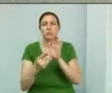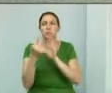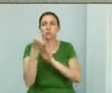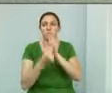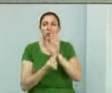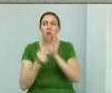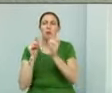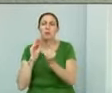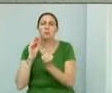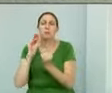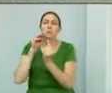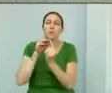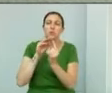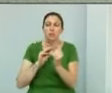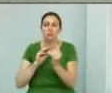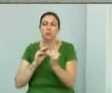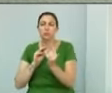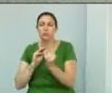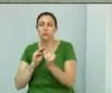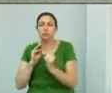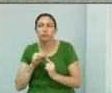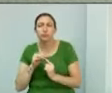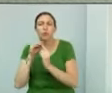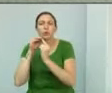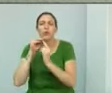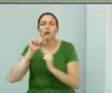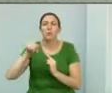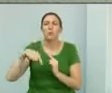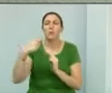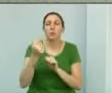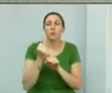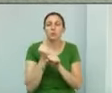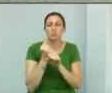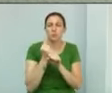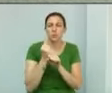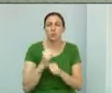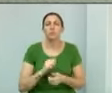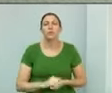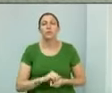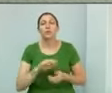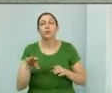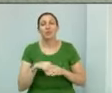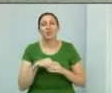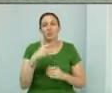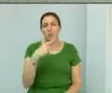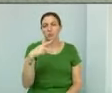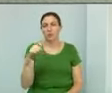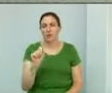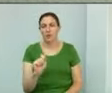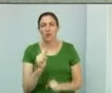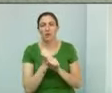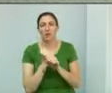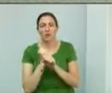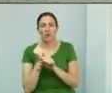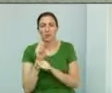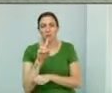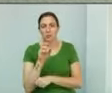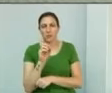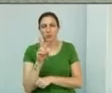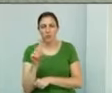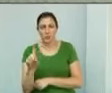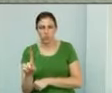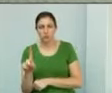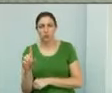define metas e prioridades para o próximo exercício. Então, daquele PPA que nós elaboramos em 2021, onde